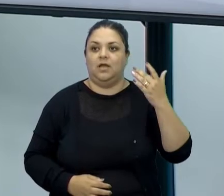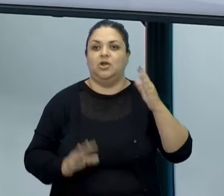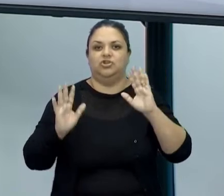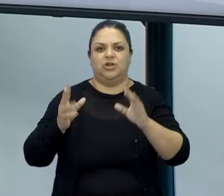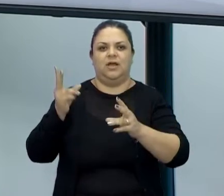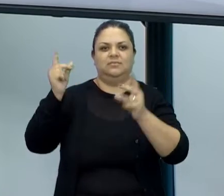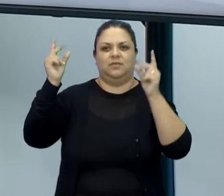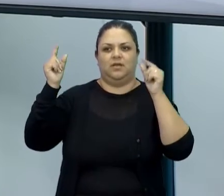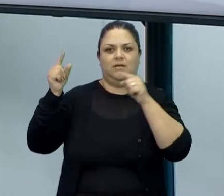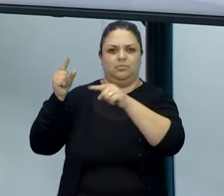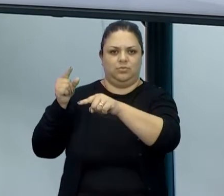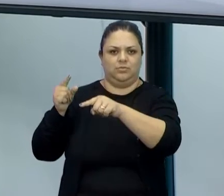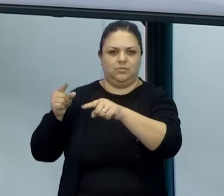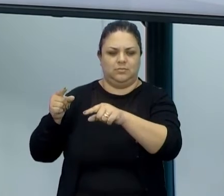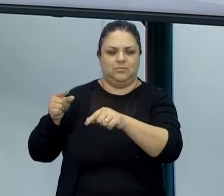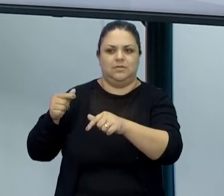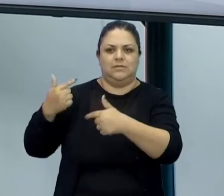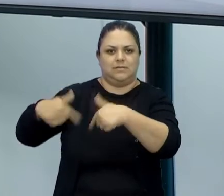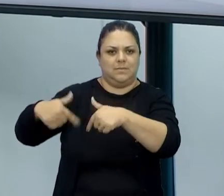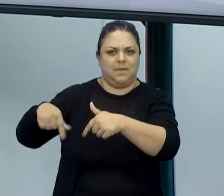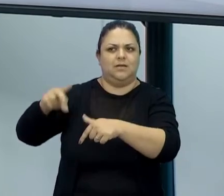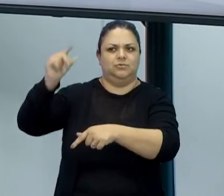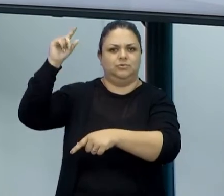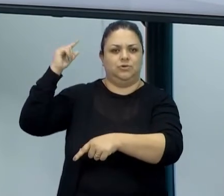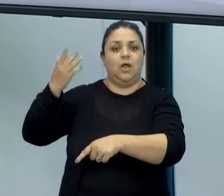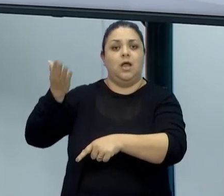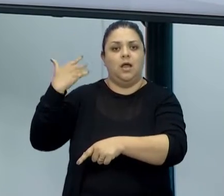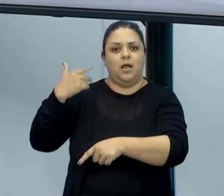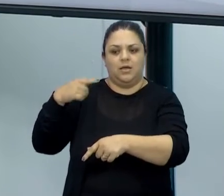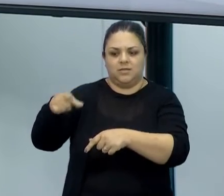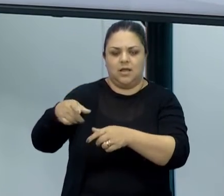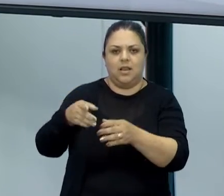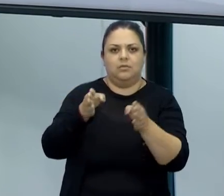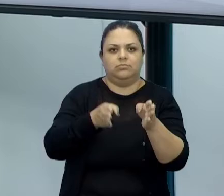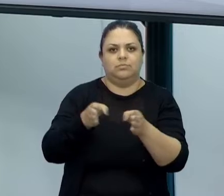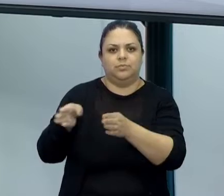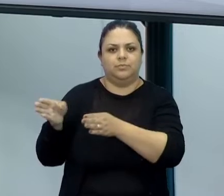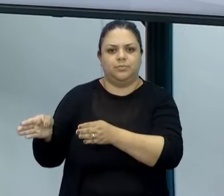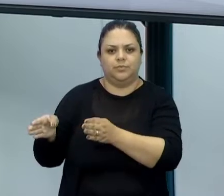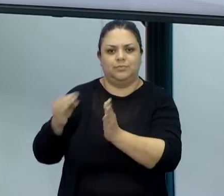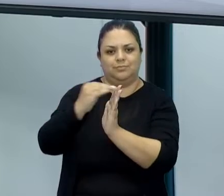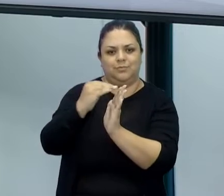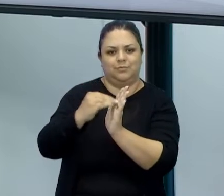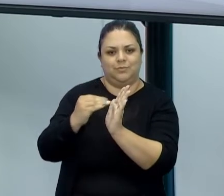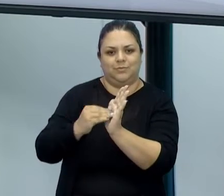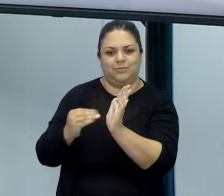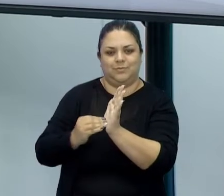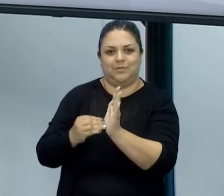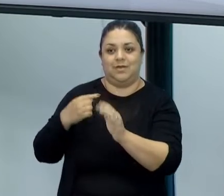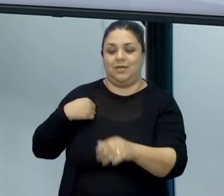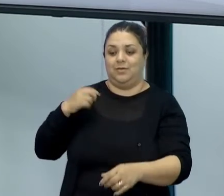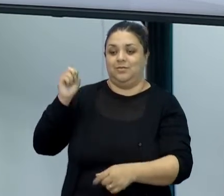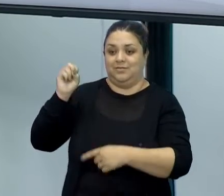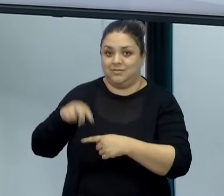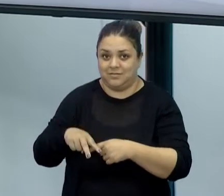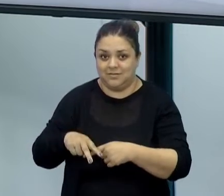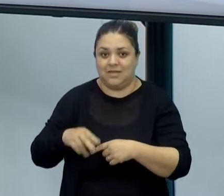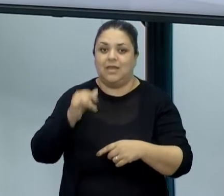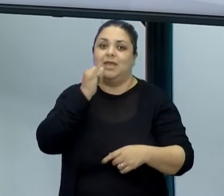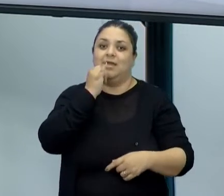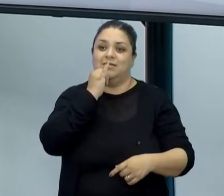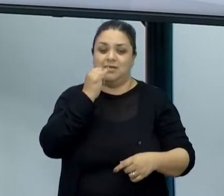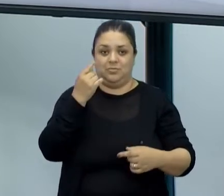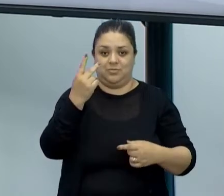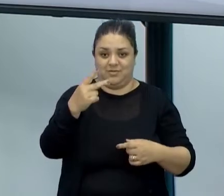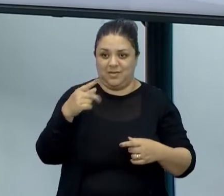você escreveram um fluxograma das atividades desse trabalho. A minha produtora olhou para mim, é verdade que eu tô falando? É,